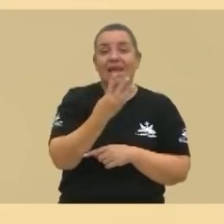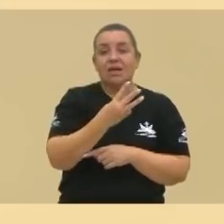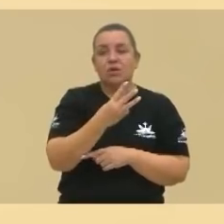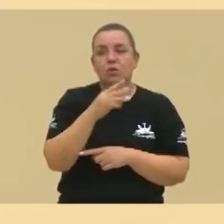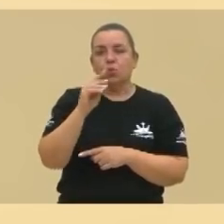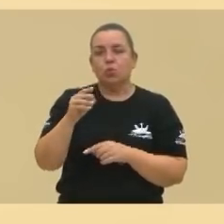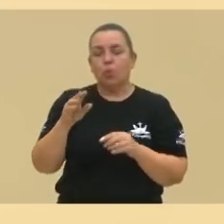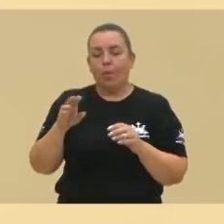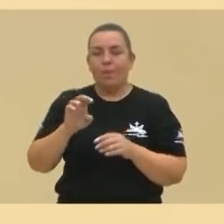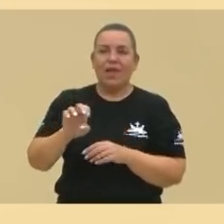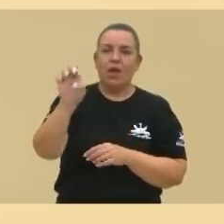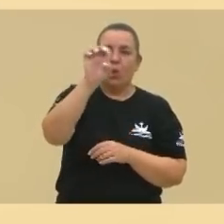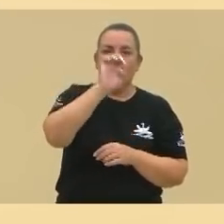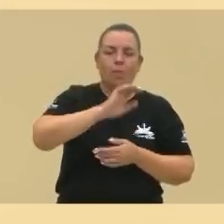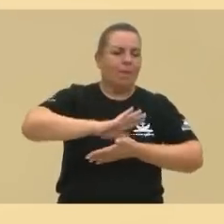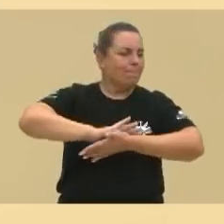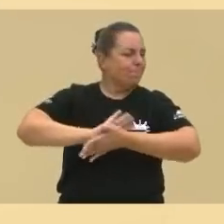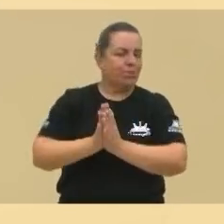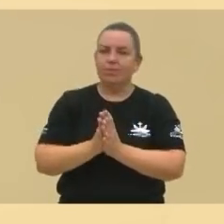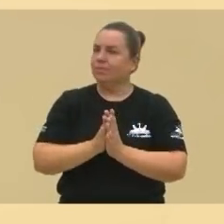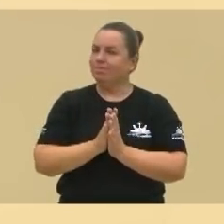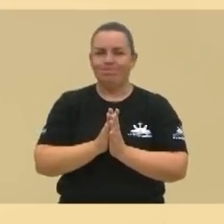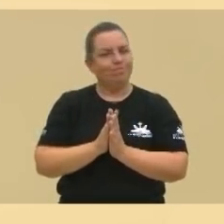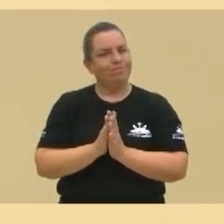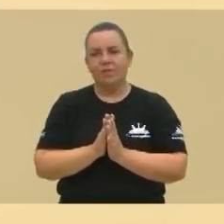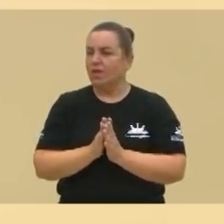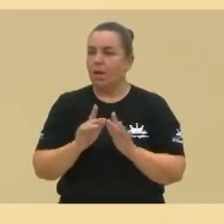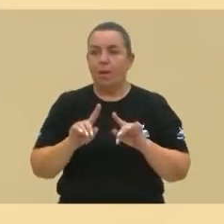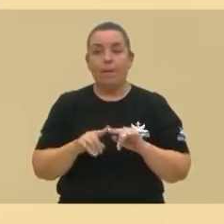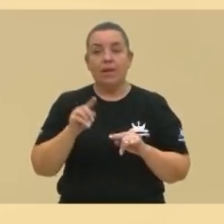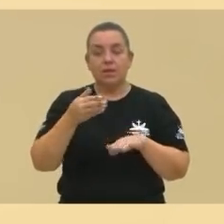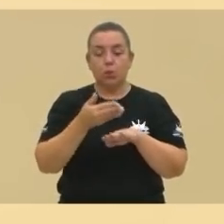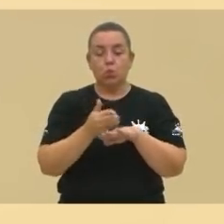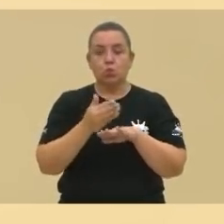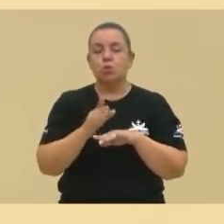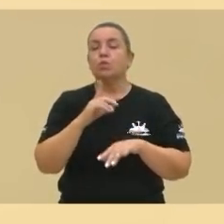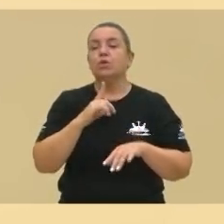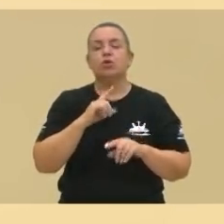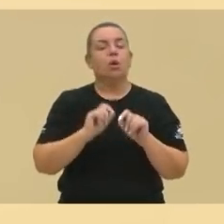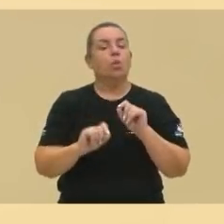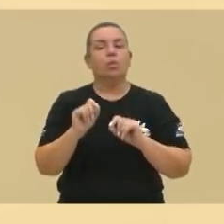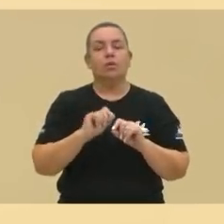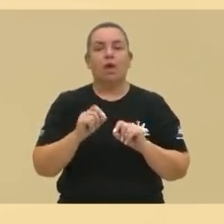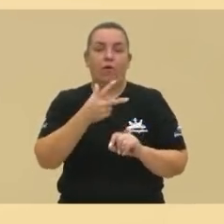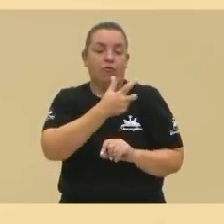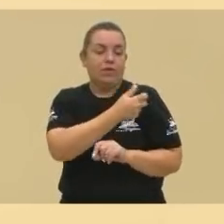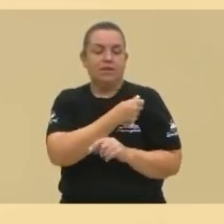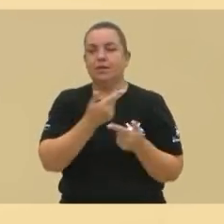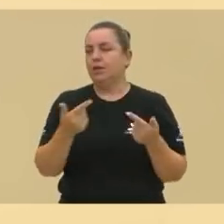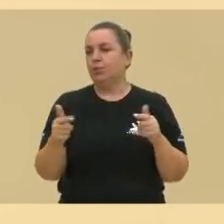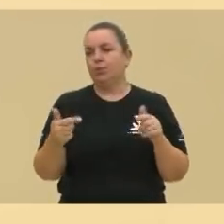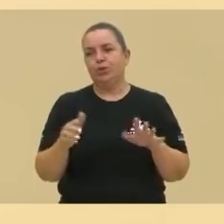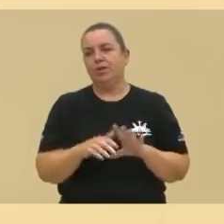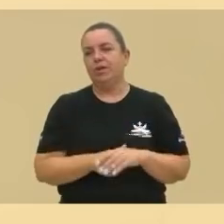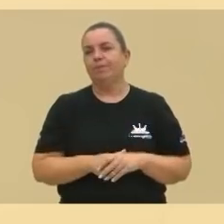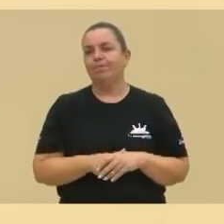da Europa foi dizimada mas havia um costume eles não tinham vacina